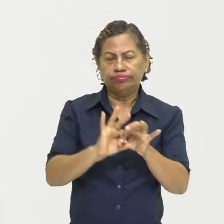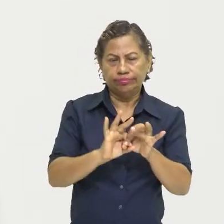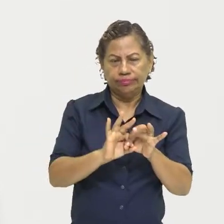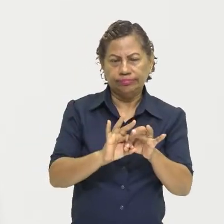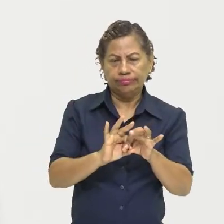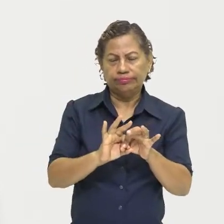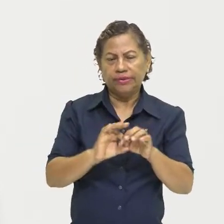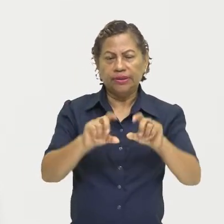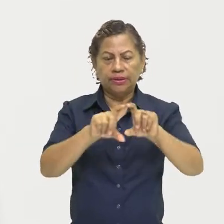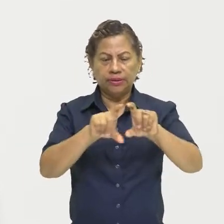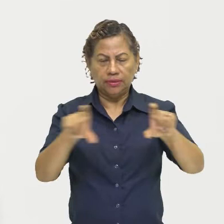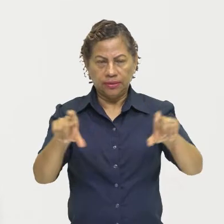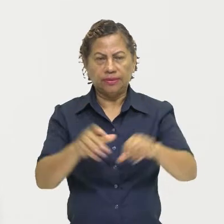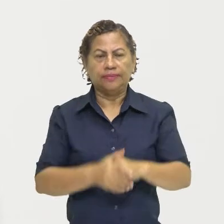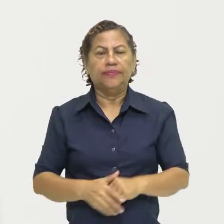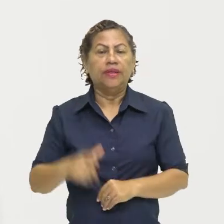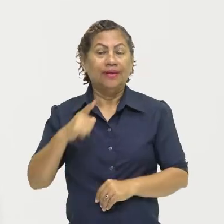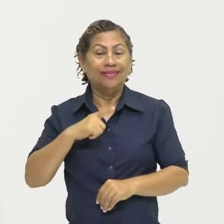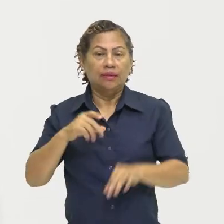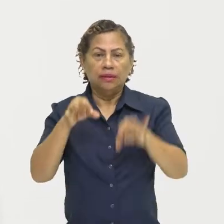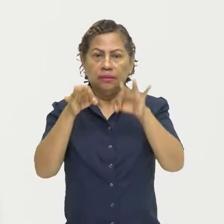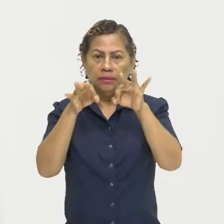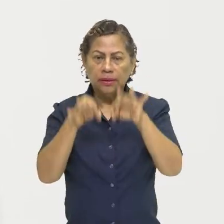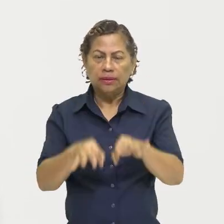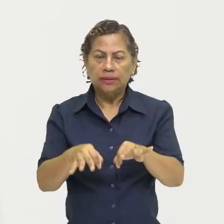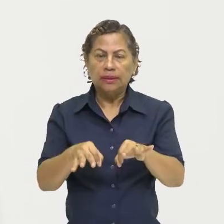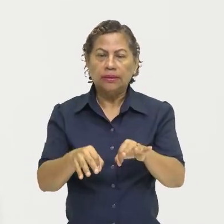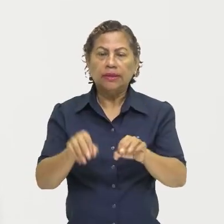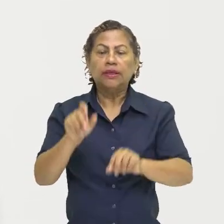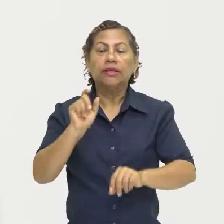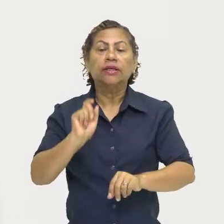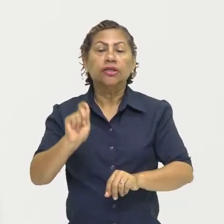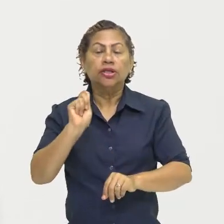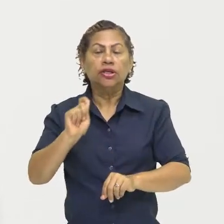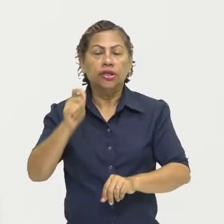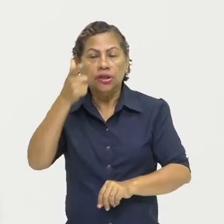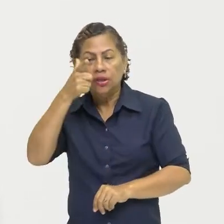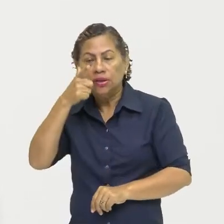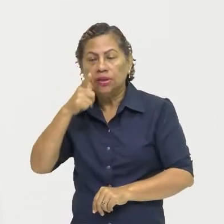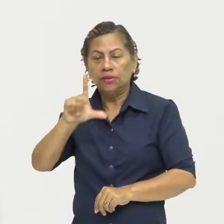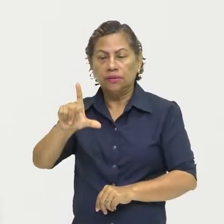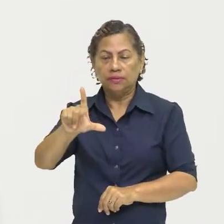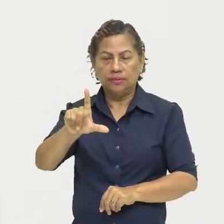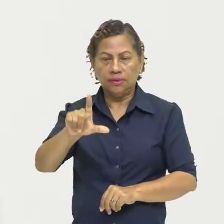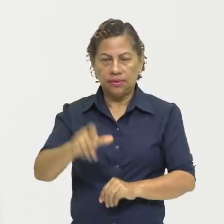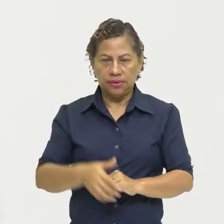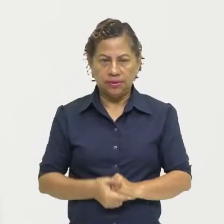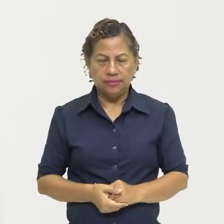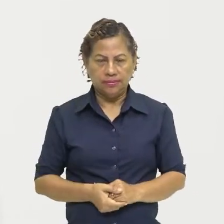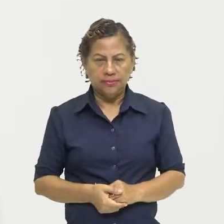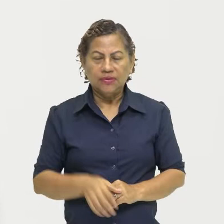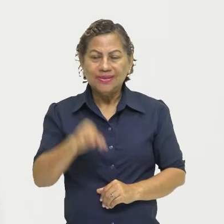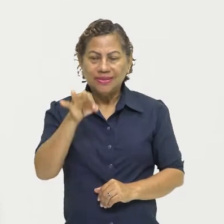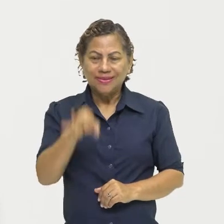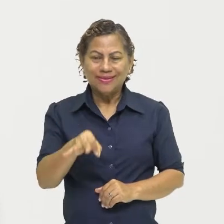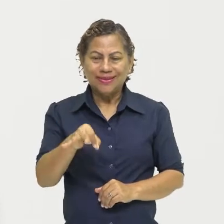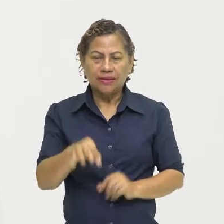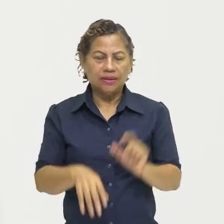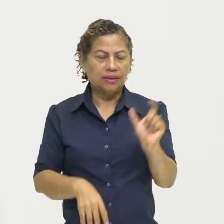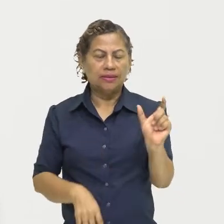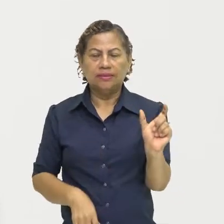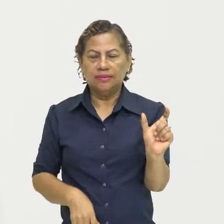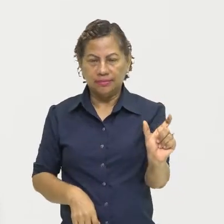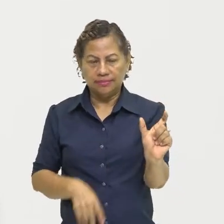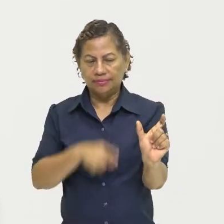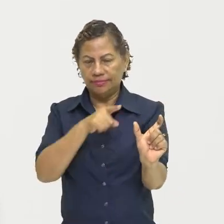oração. Tenho certeza de que vou conseguir. Então, a palavra certeza, ela